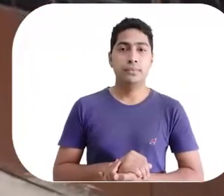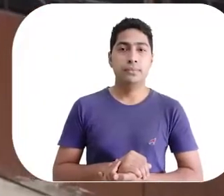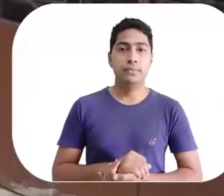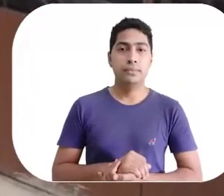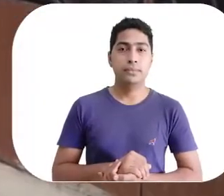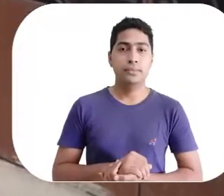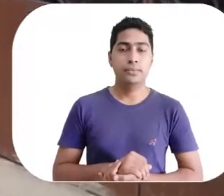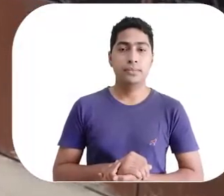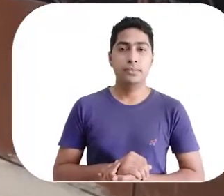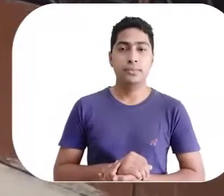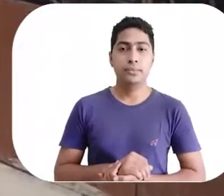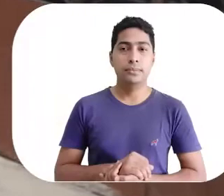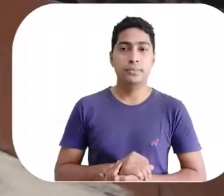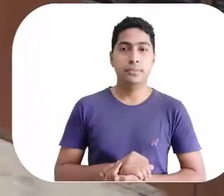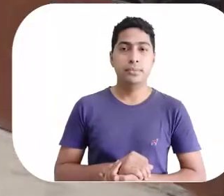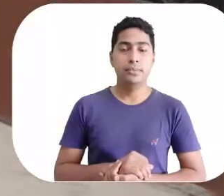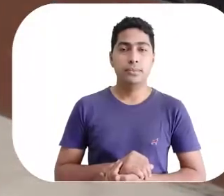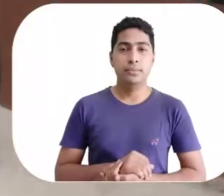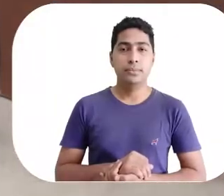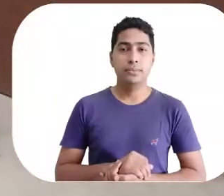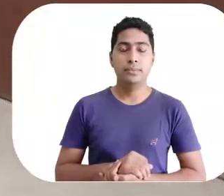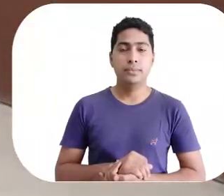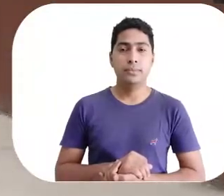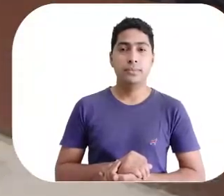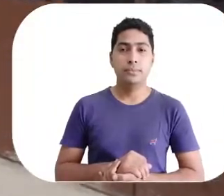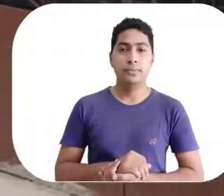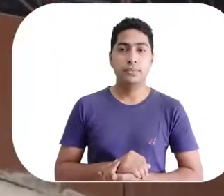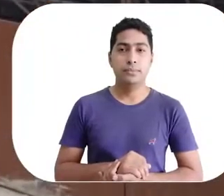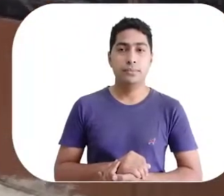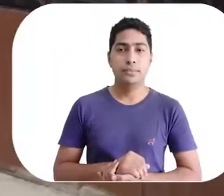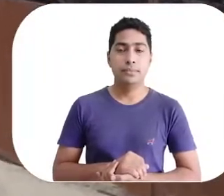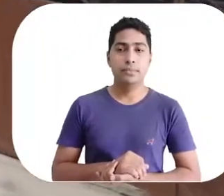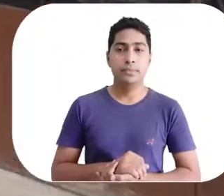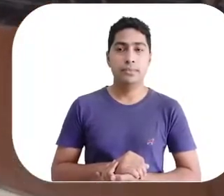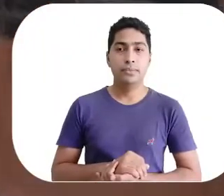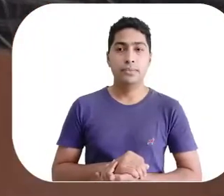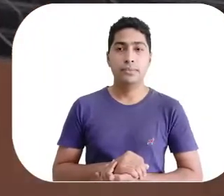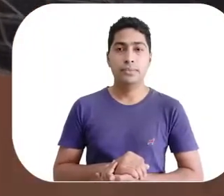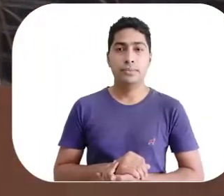Thank you.